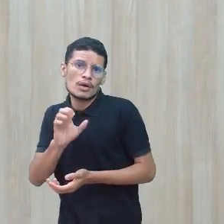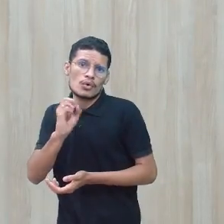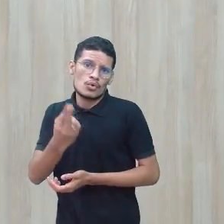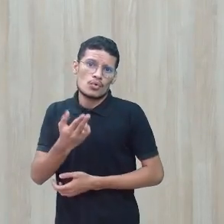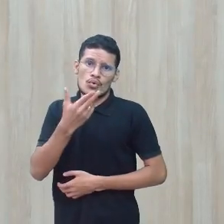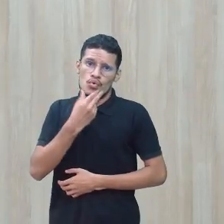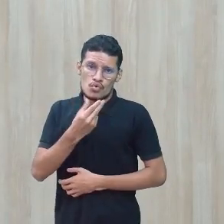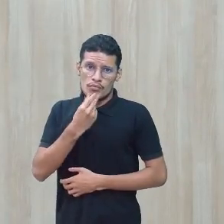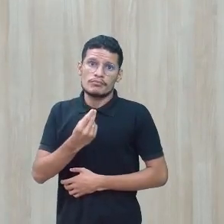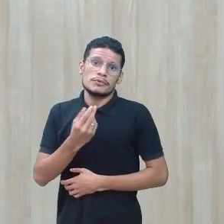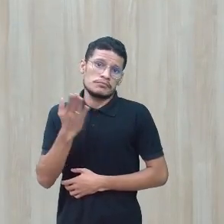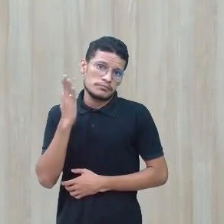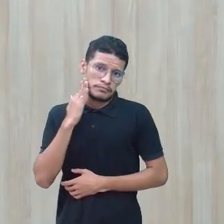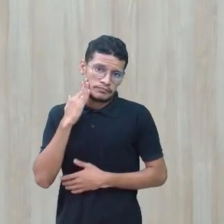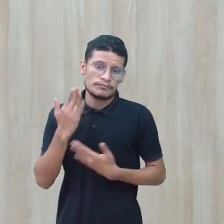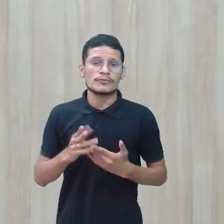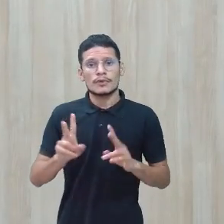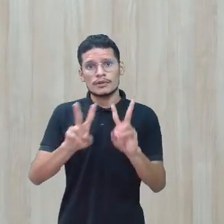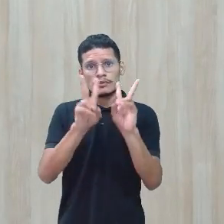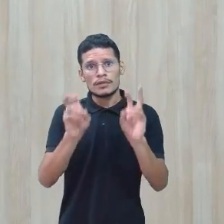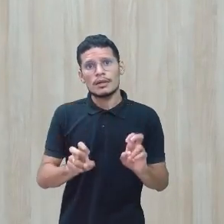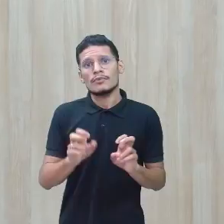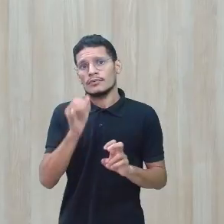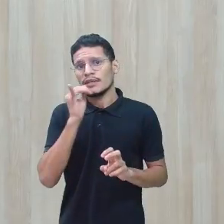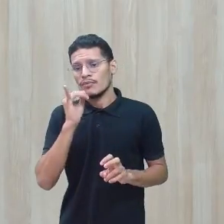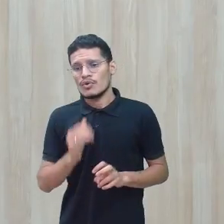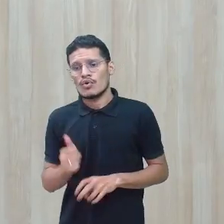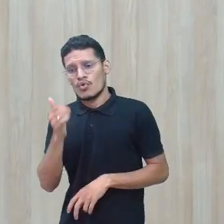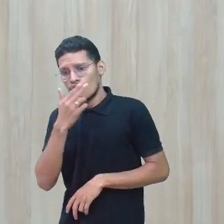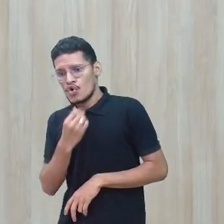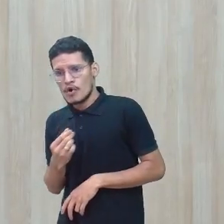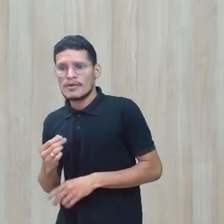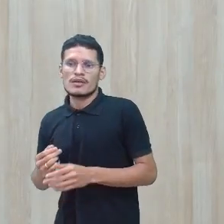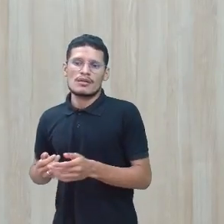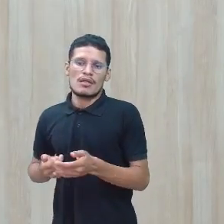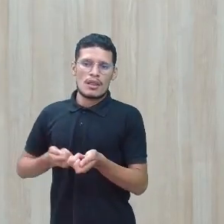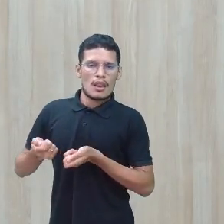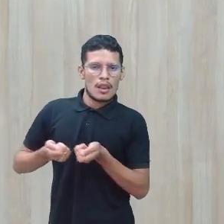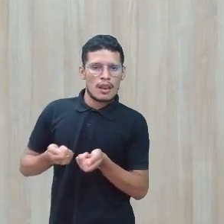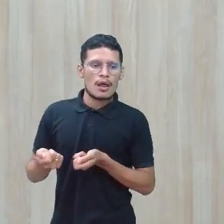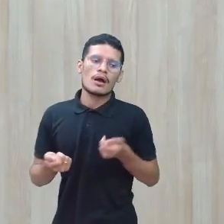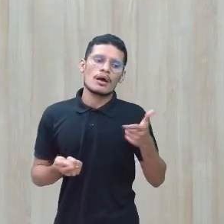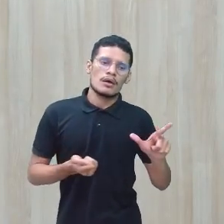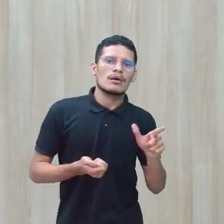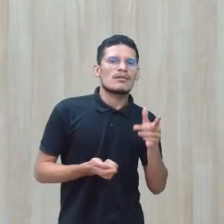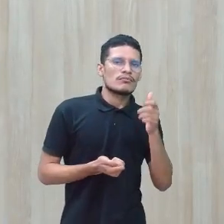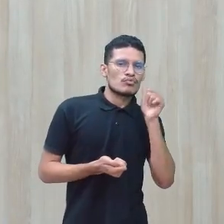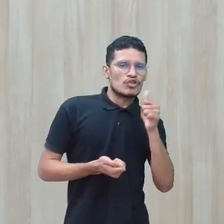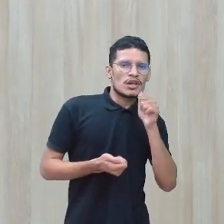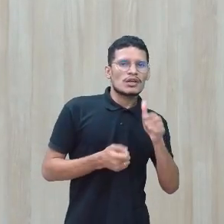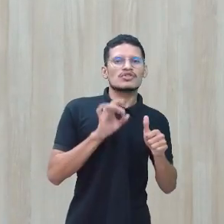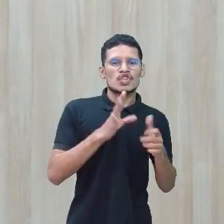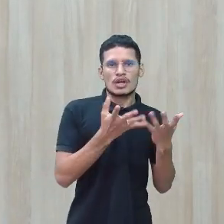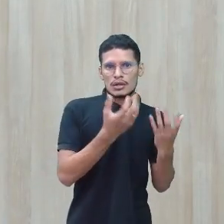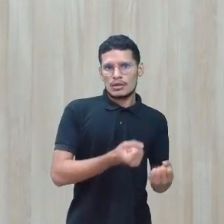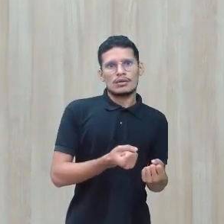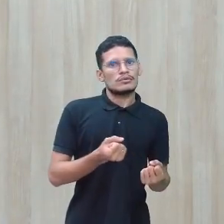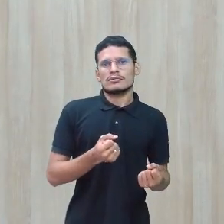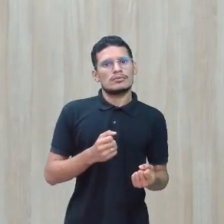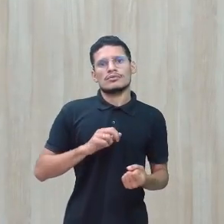vice-versa, né? Então isso é um termo que o cavalheiro conduz e a dama segue o baile, já está ultrapassado, tranquilo? Se vocês